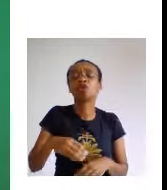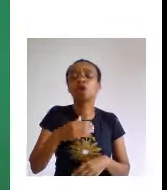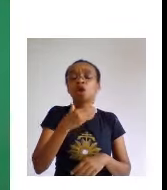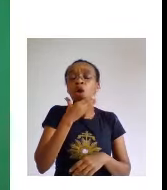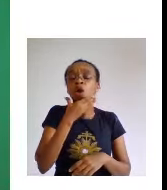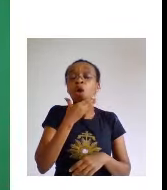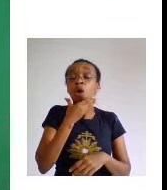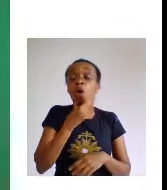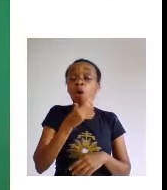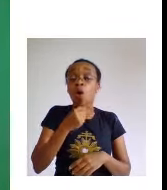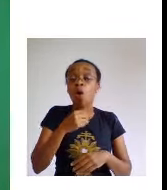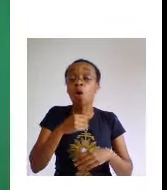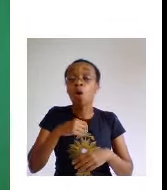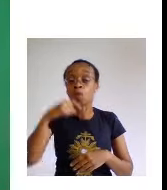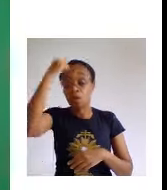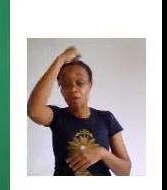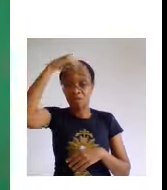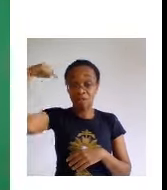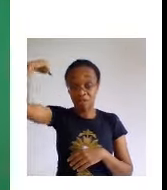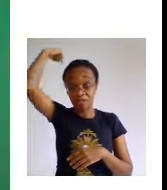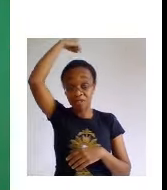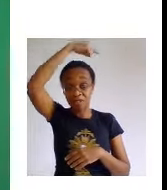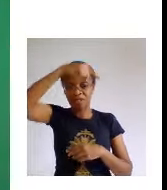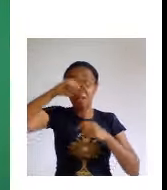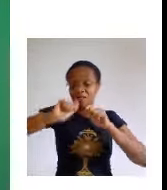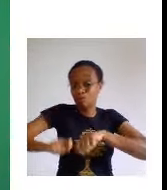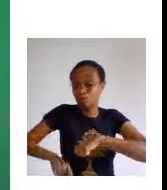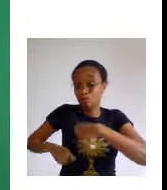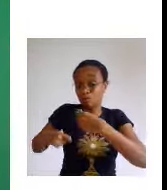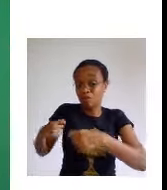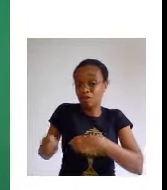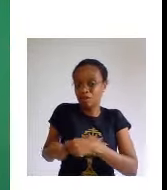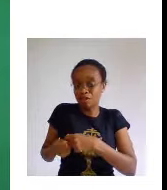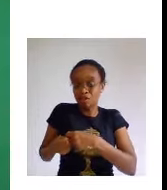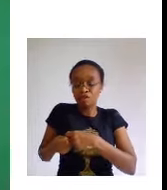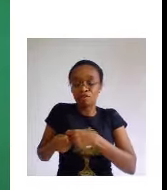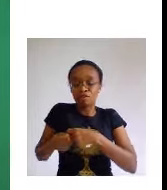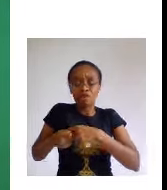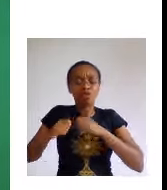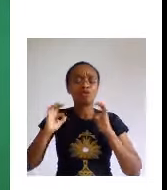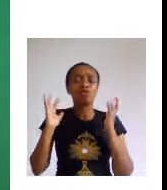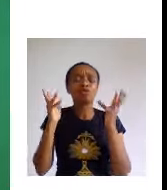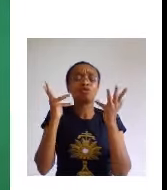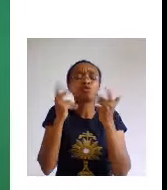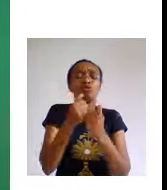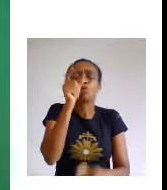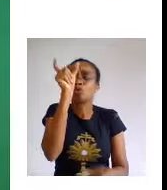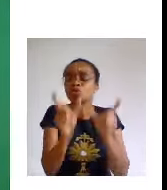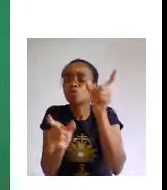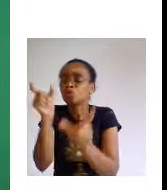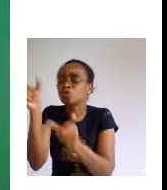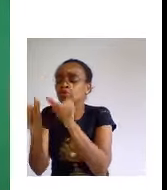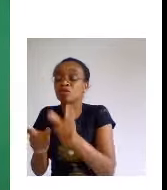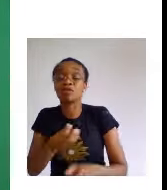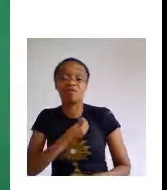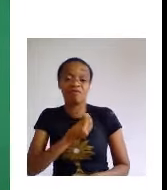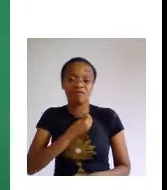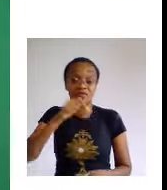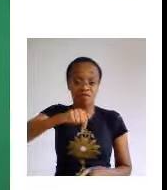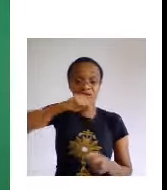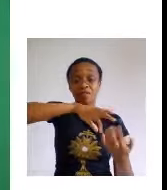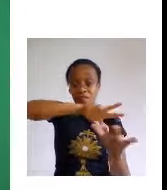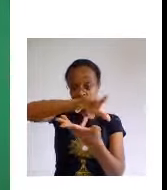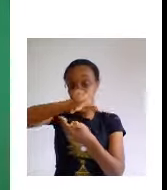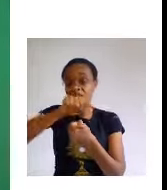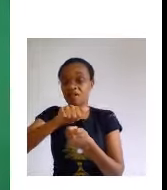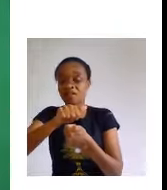Assis, há o louvor a Deus por todas as suas criaturas, né, que está aqui no nosso planeta Terra,